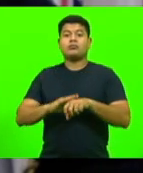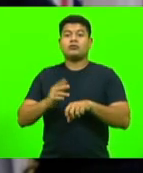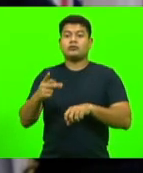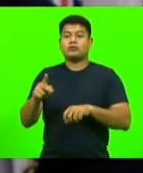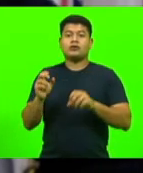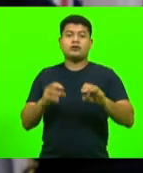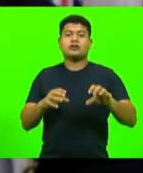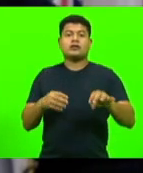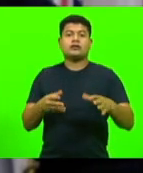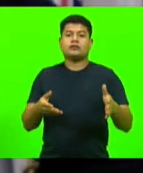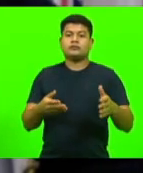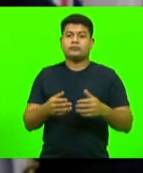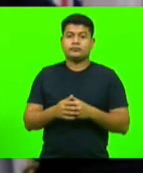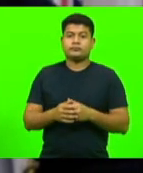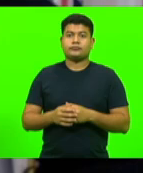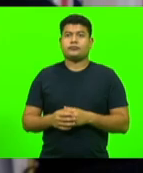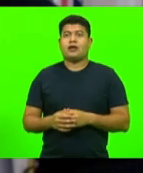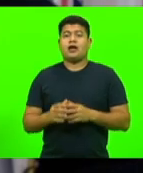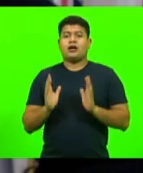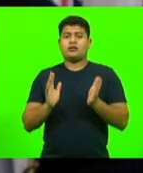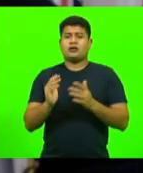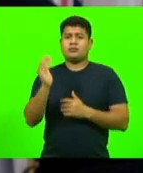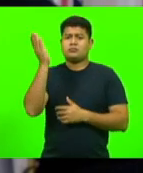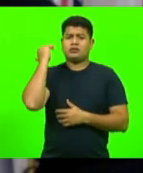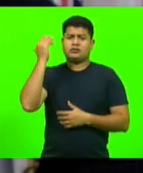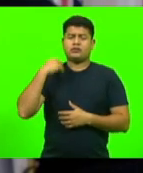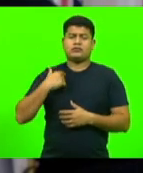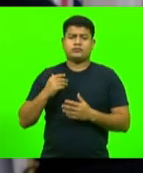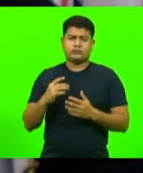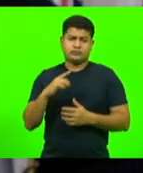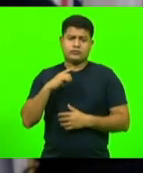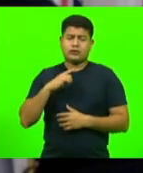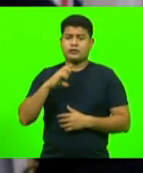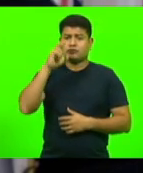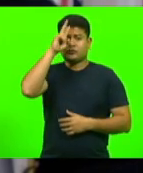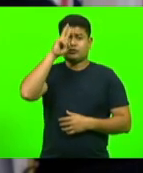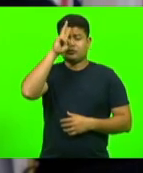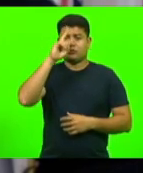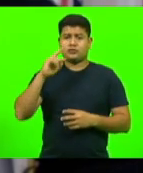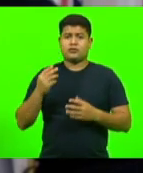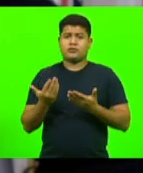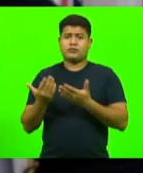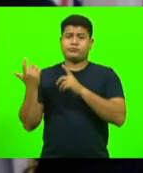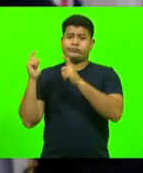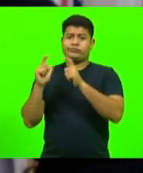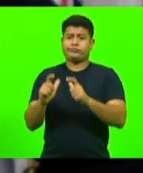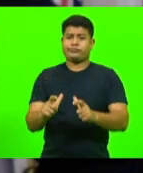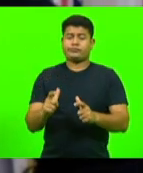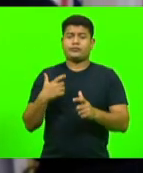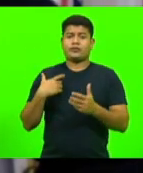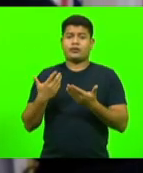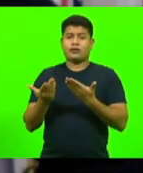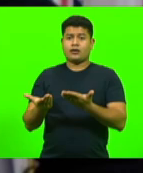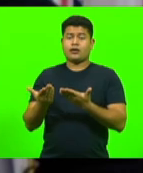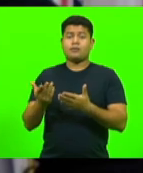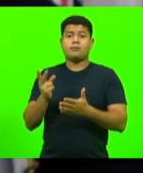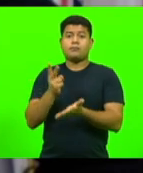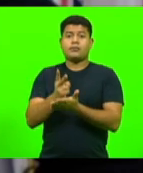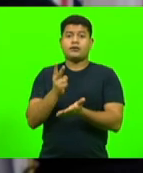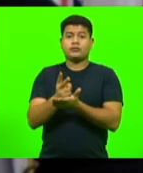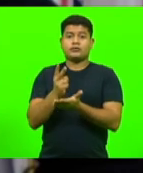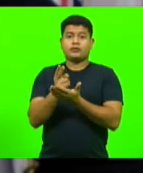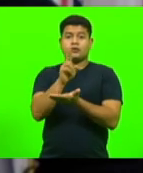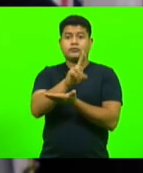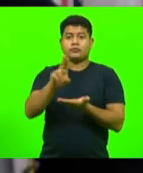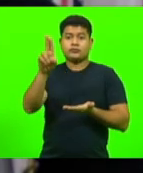ações por inúmeros agentes na história da humanidade manter a universidade autor o horário de